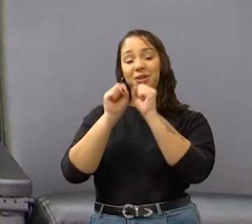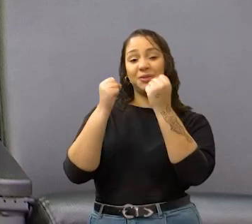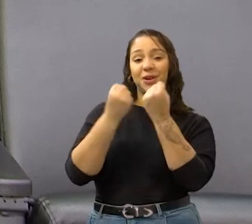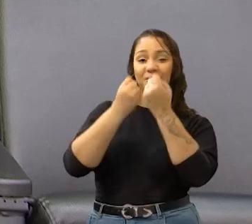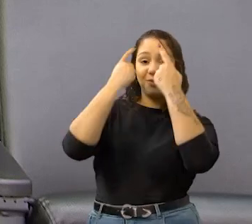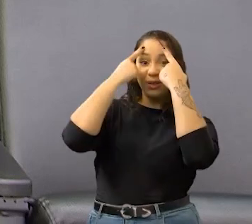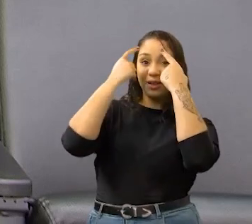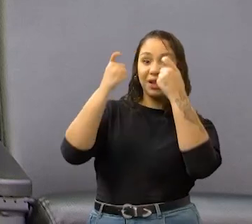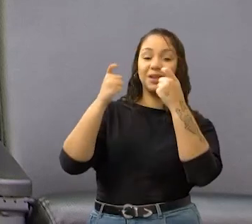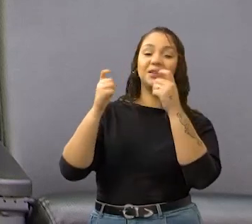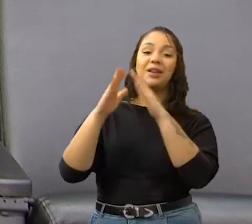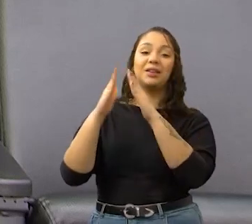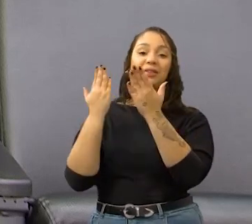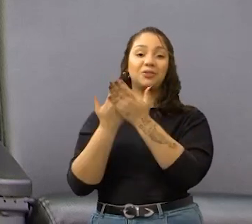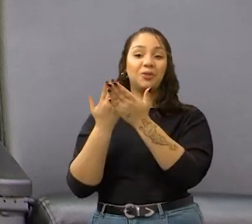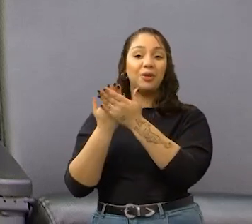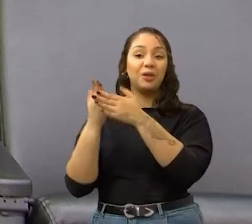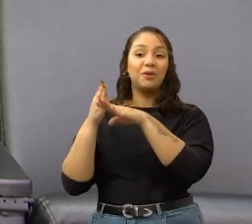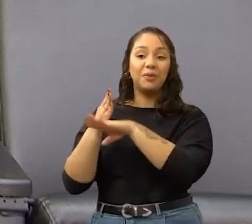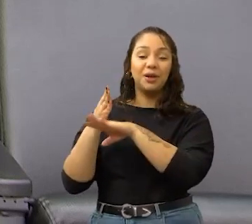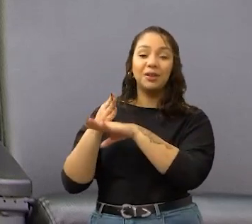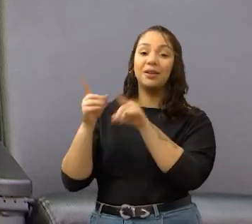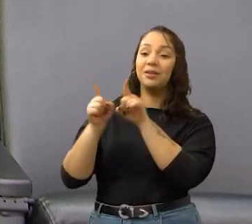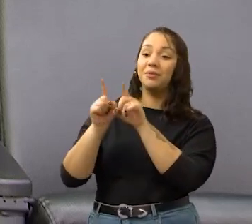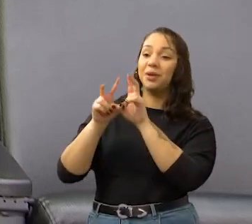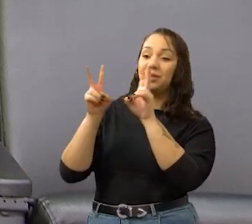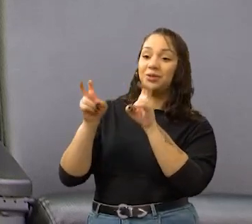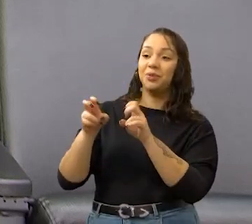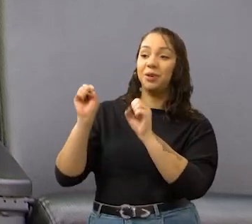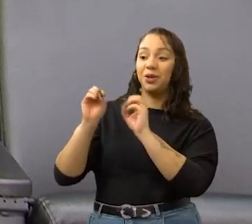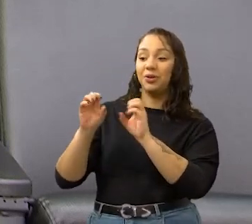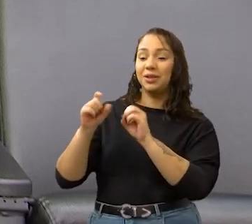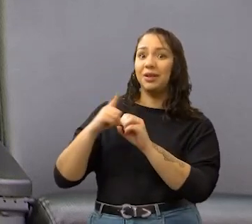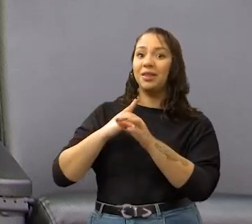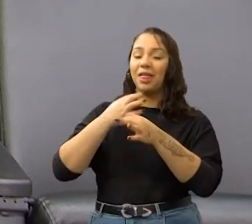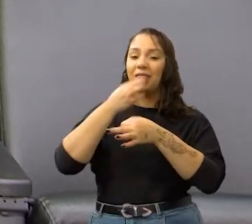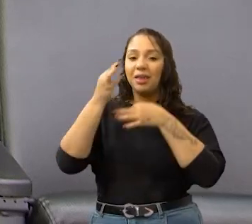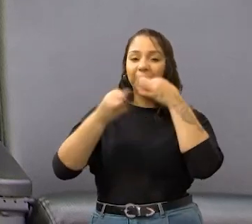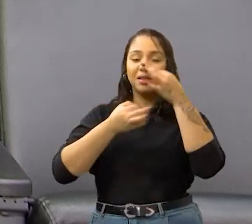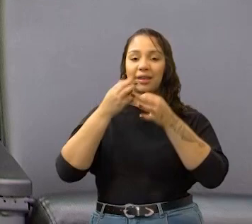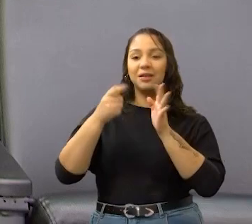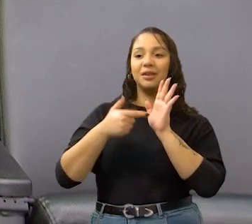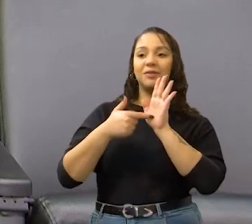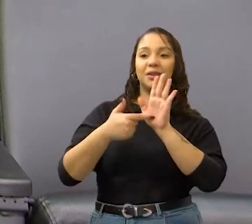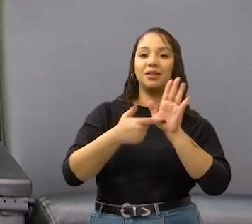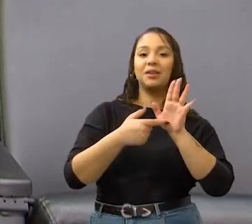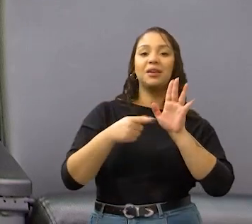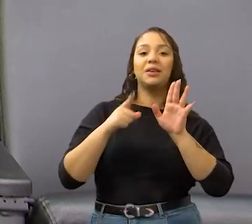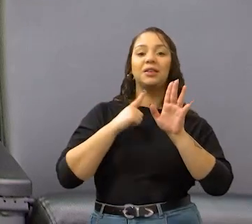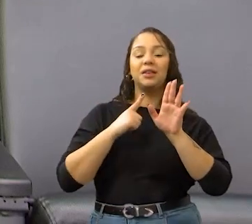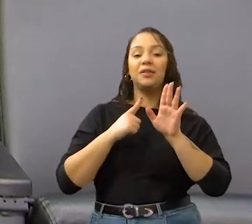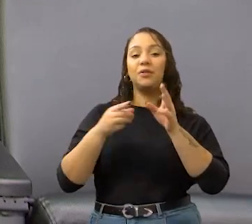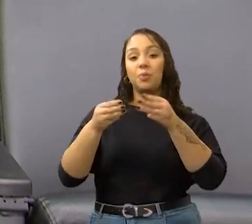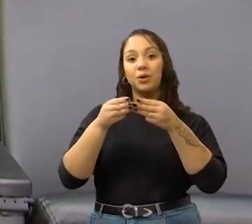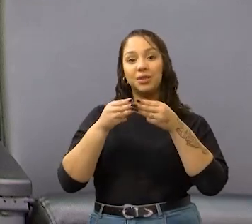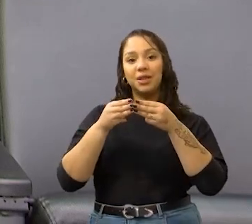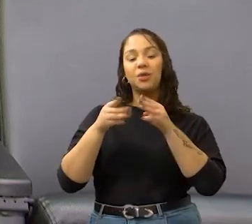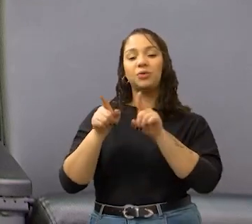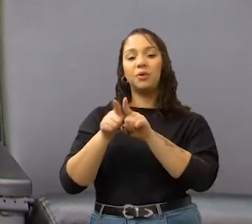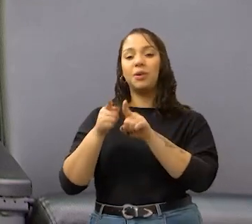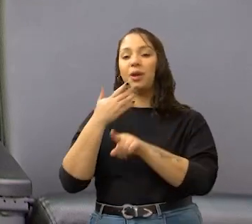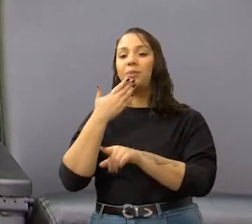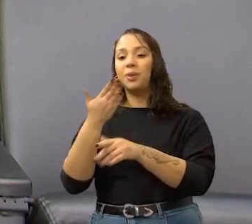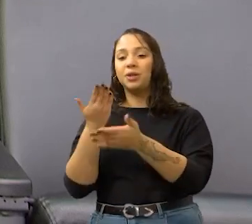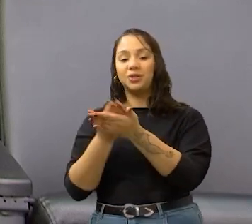como o seminário Violência nas Escolas, que você participou, questão de educação também. Citar aqui algumas indicações, moções e